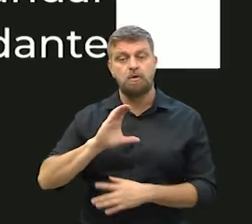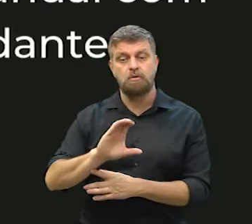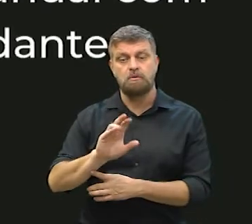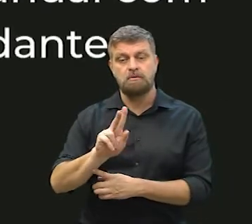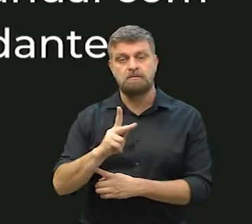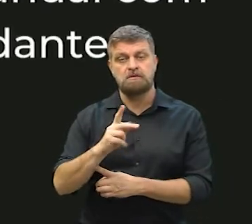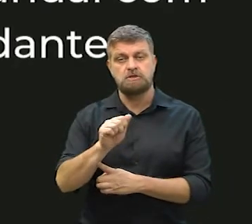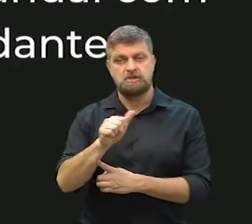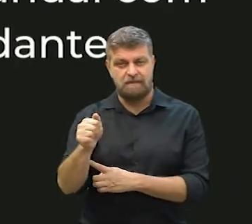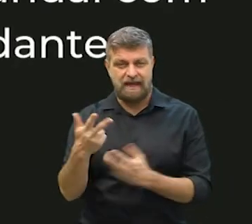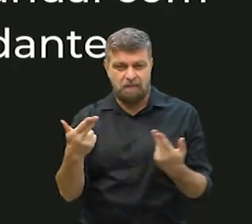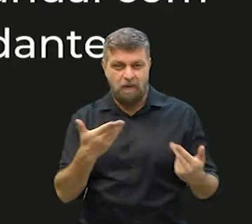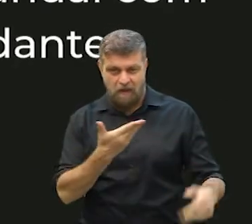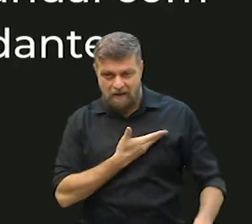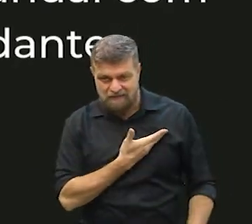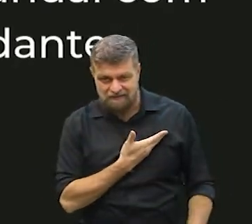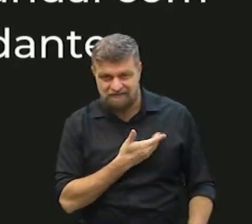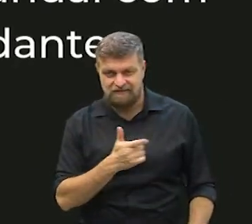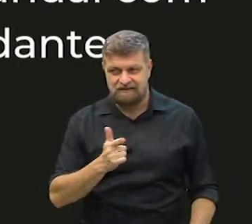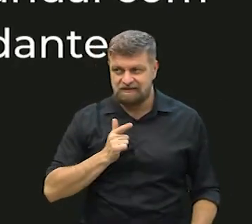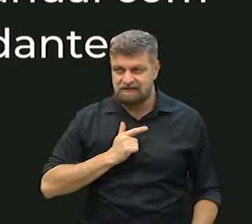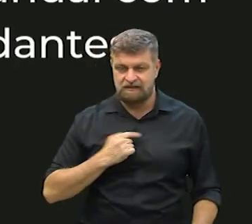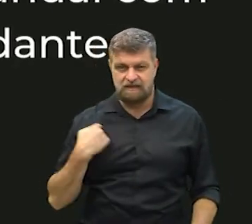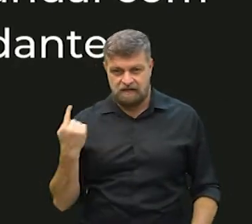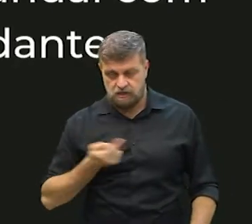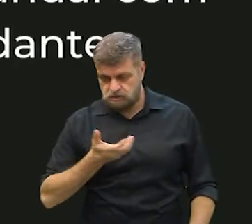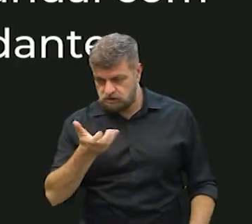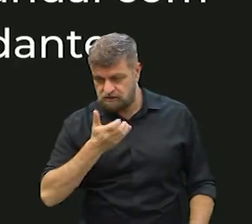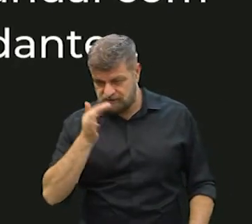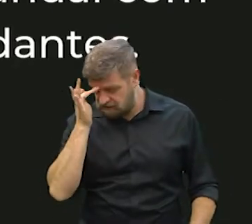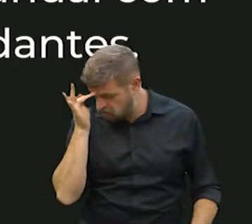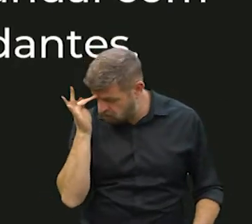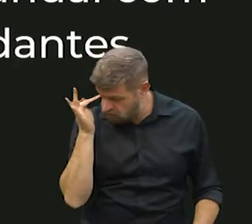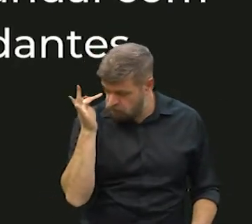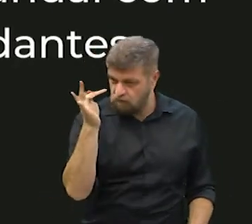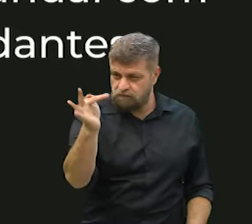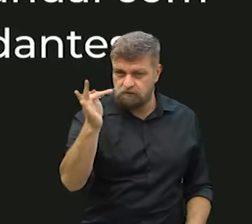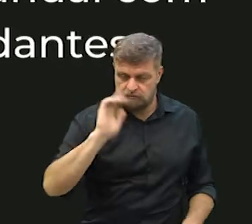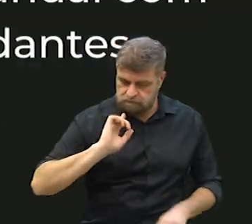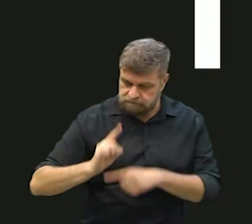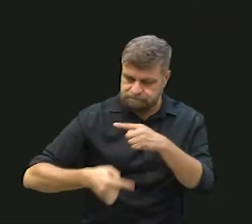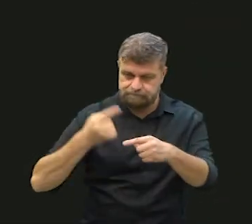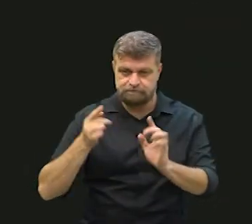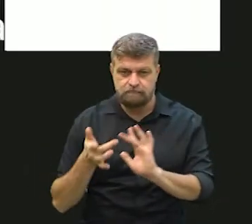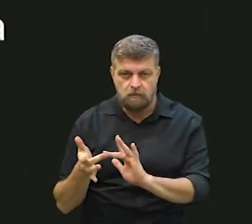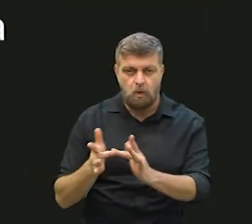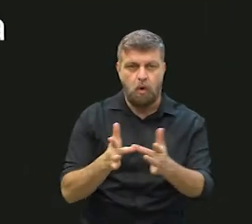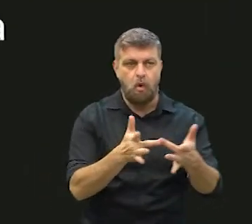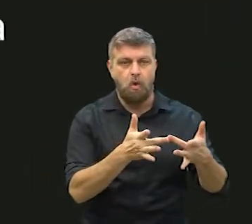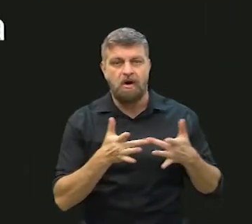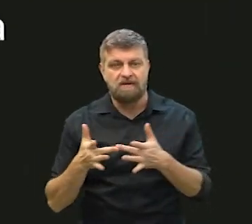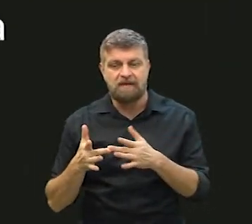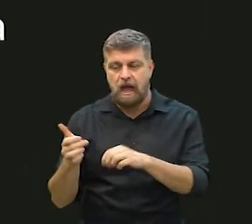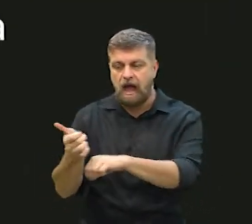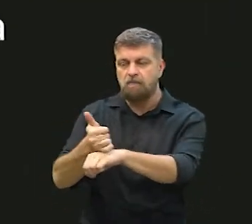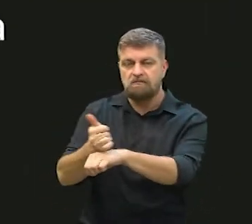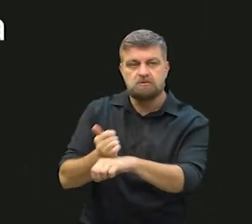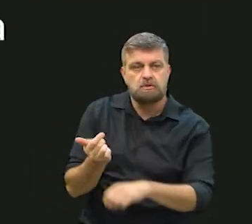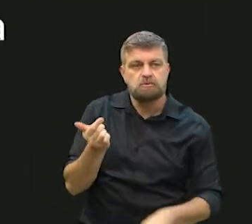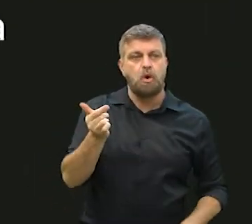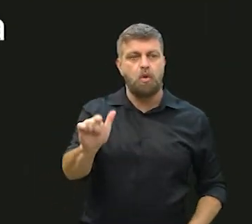chapa, né? Então, a gente sim, nesse pipeline, quer no futuro conectar